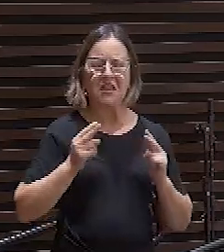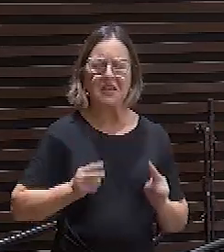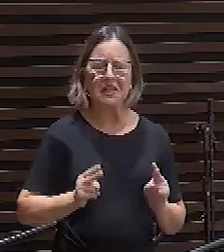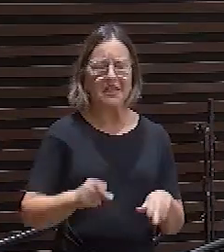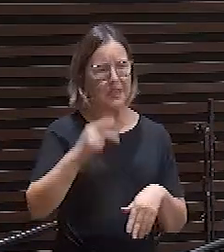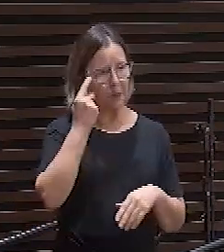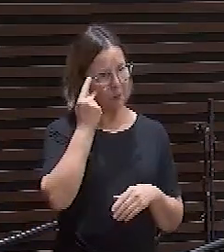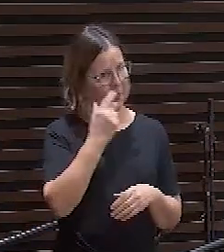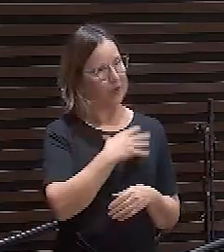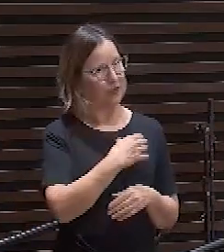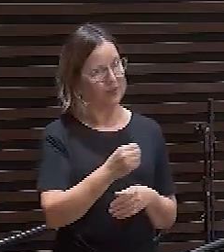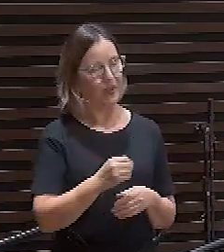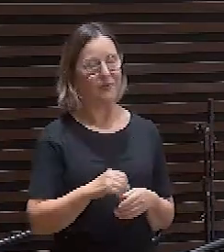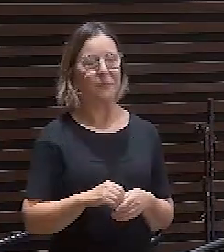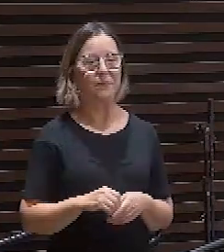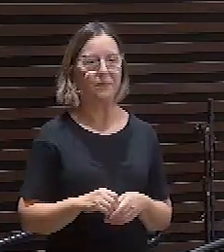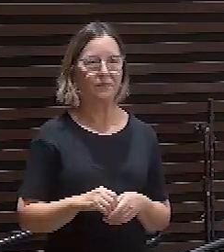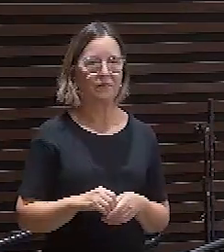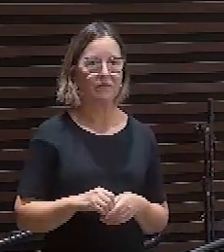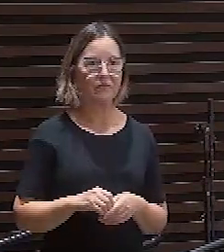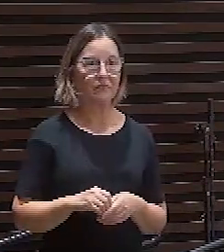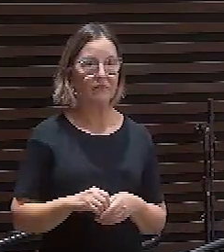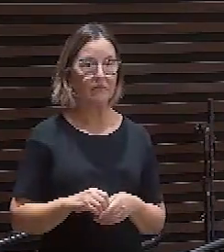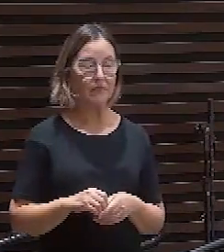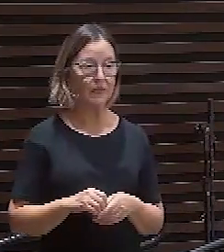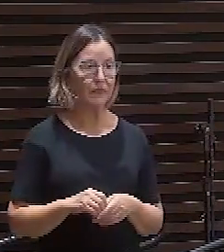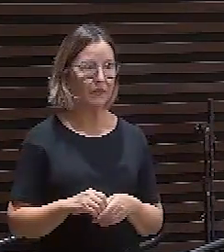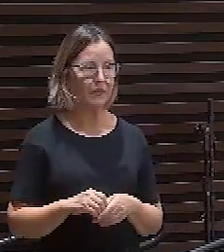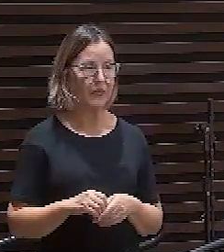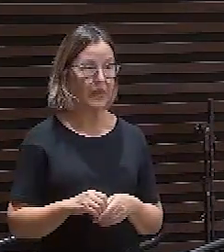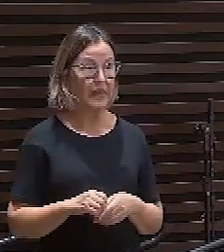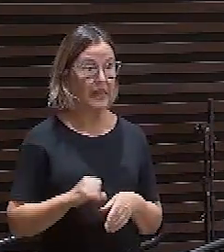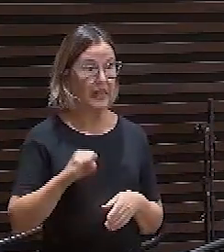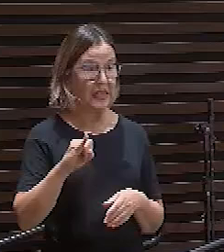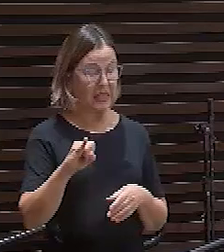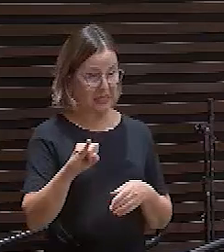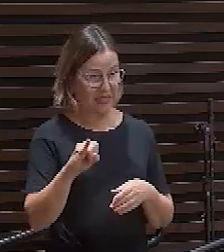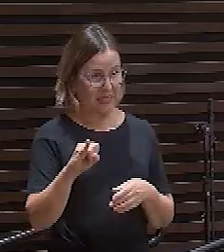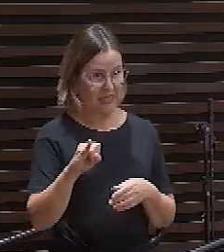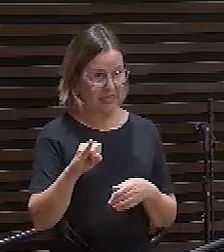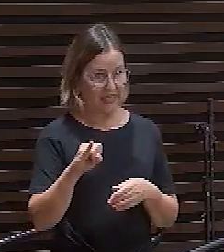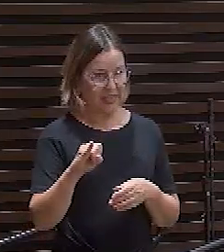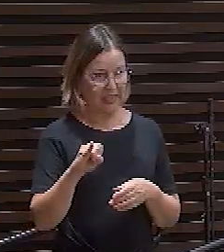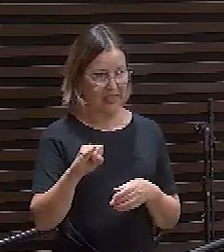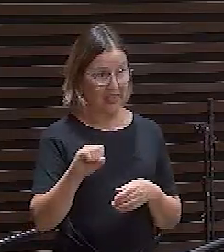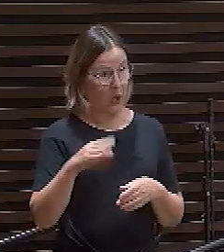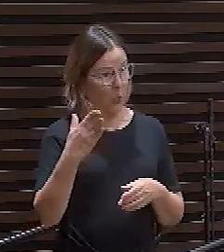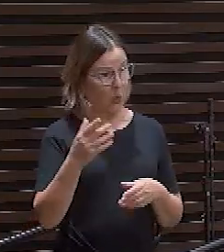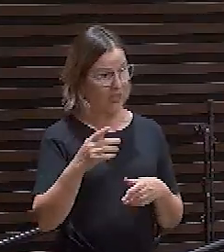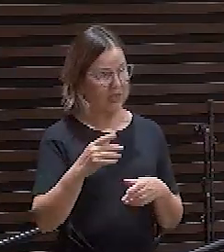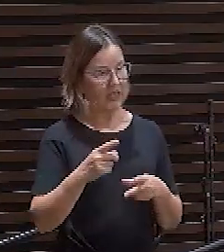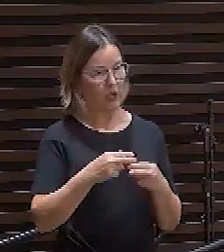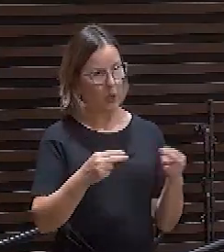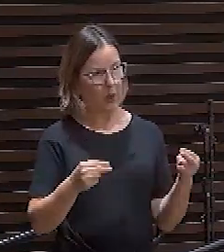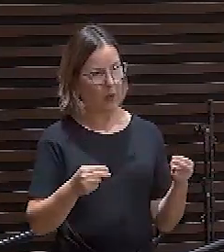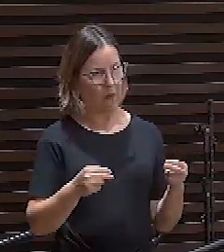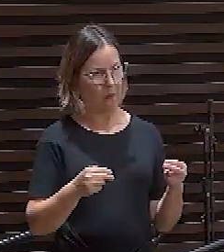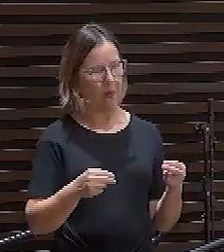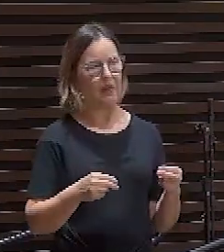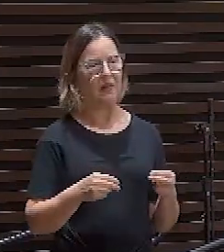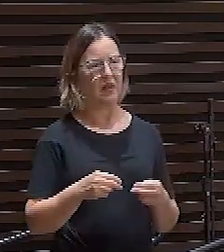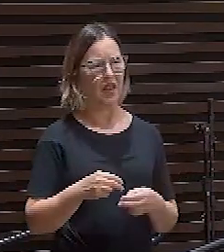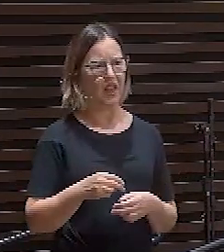seus filhos. E quando algo vier de ruim do mundo no coração do seu filho, ele vai falar,